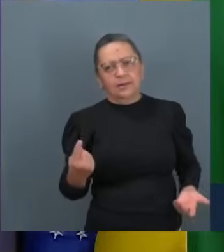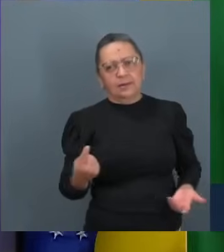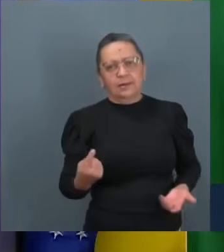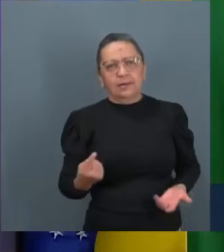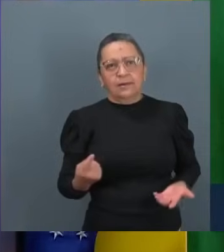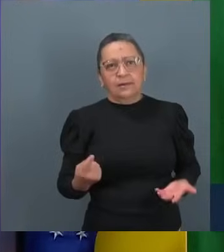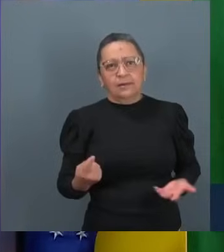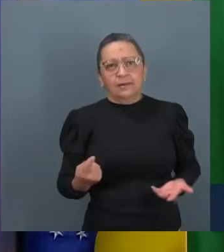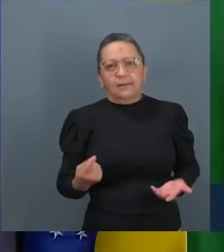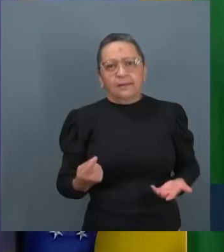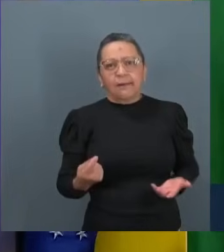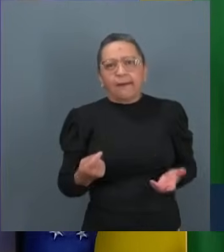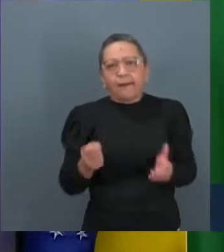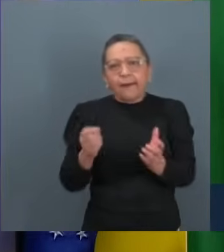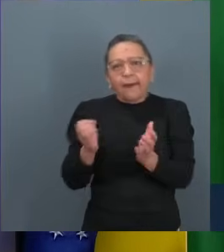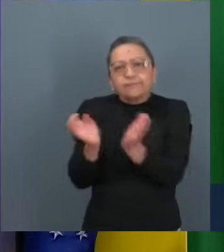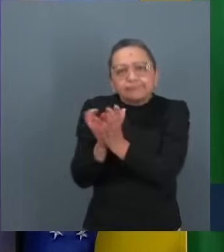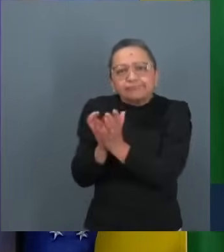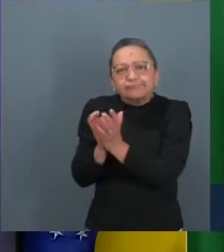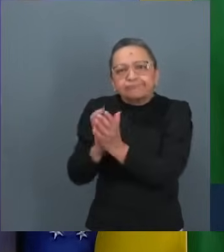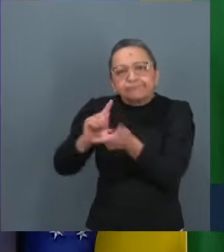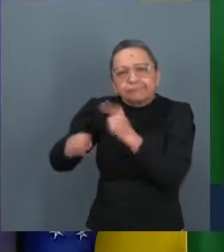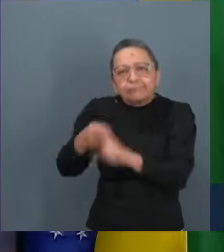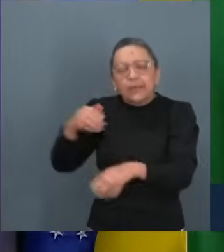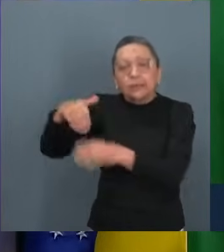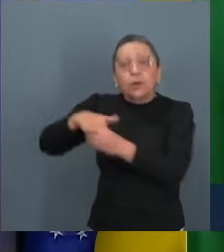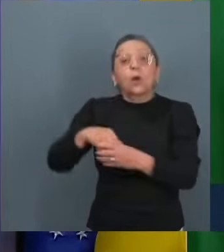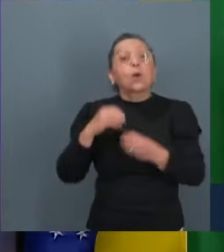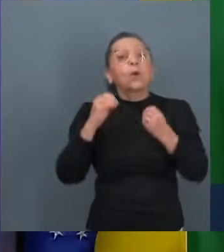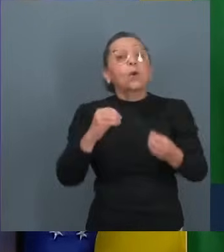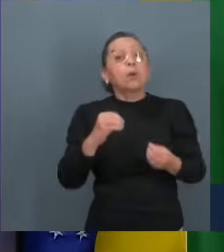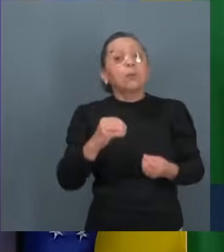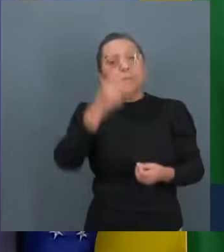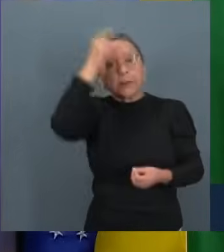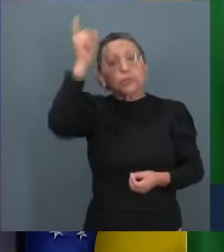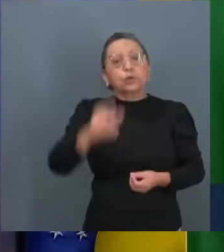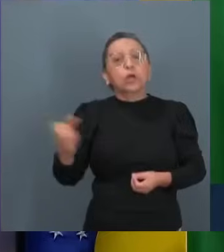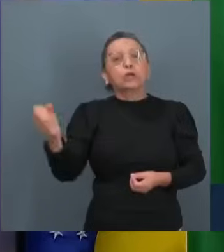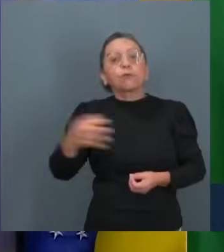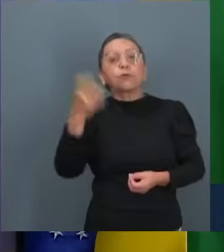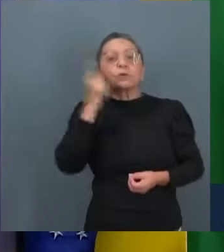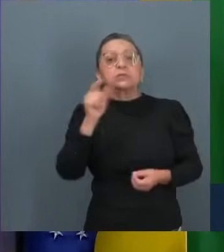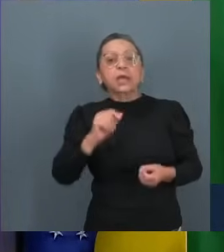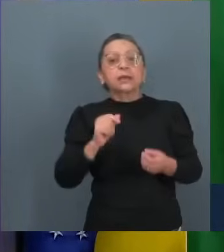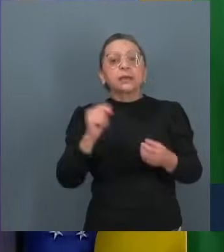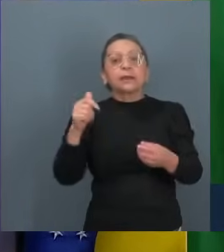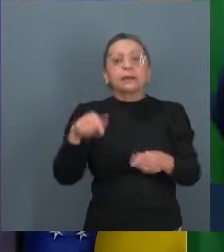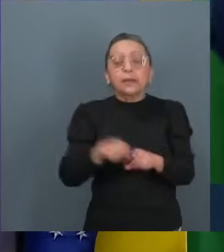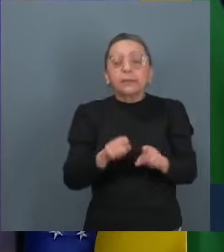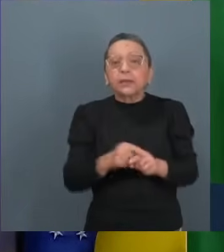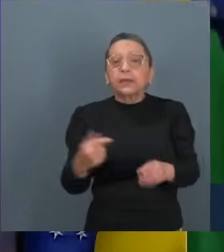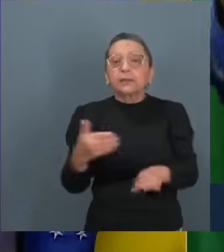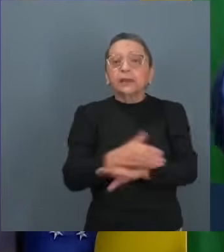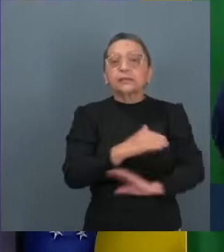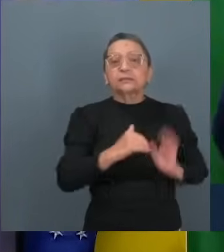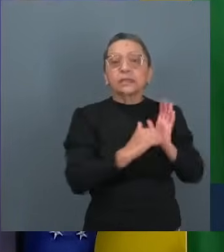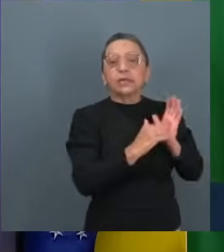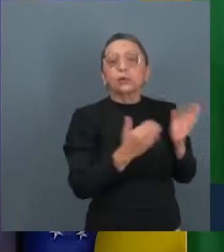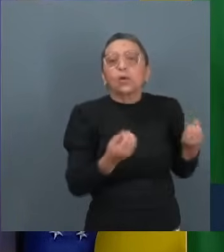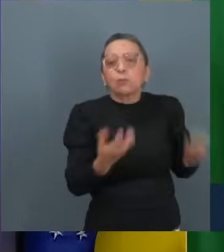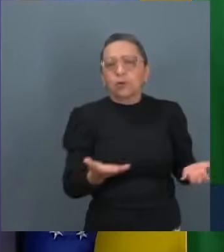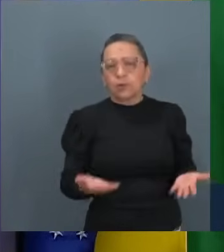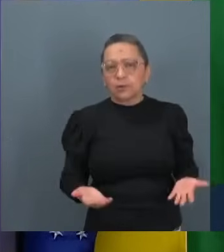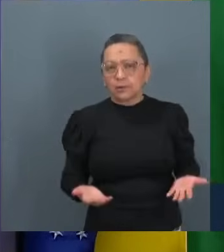São os currais eleitorais. Como é que vai entrar alguém na política nova? Como é que alguém vem aqui para o Senado de fora, que não